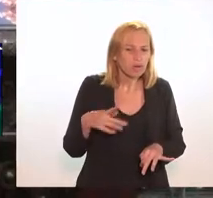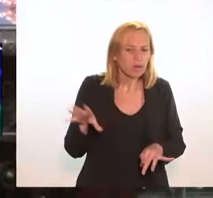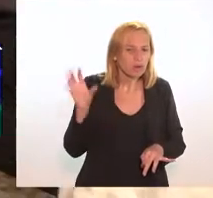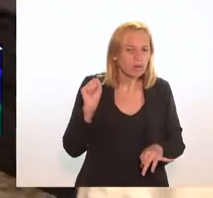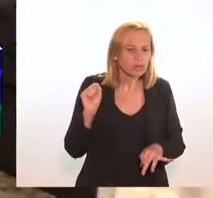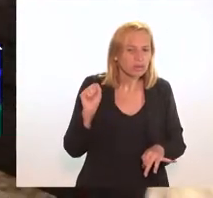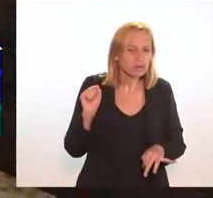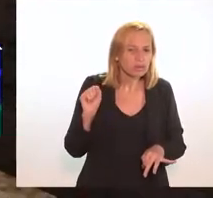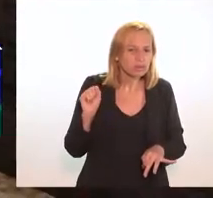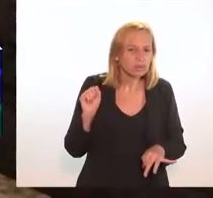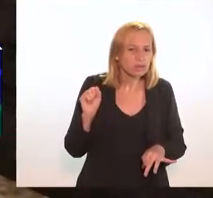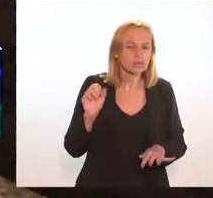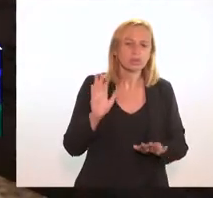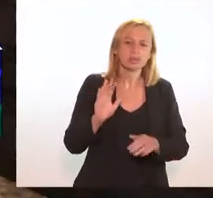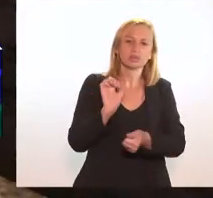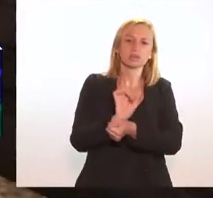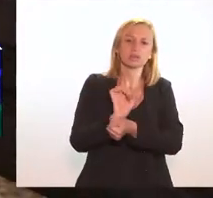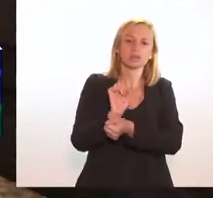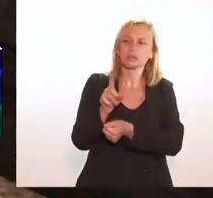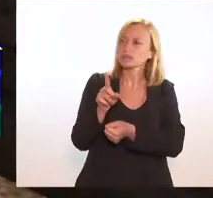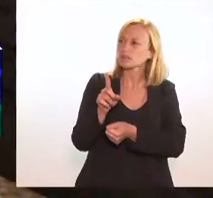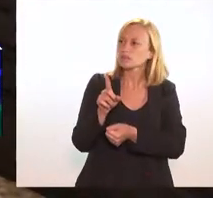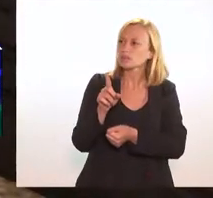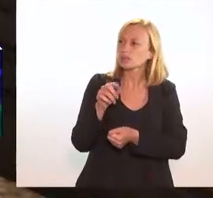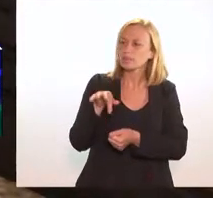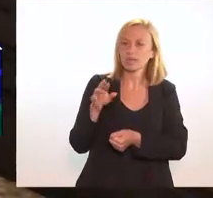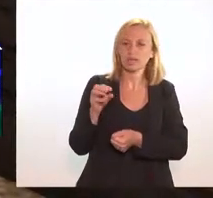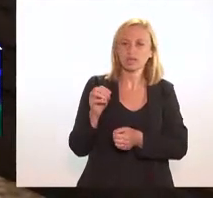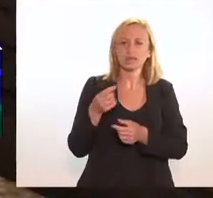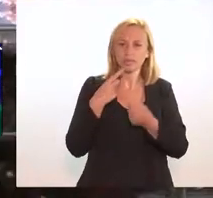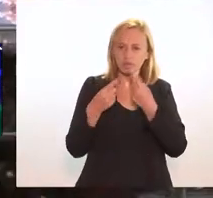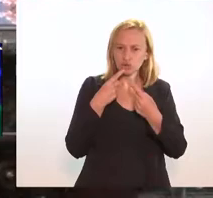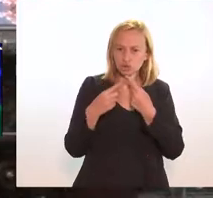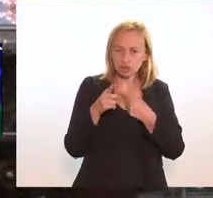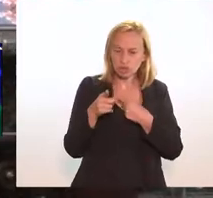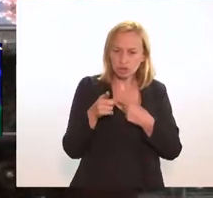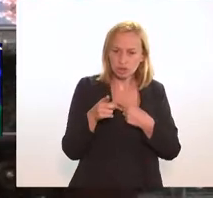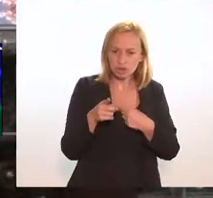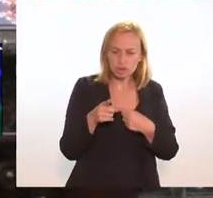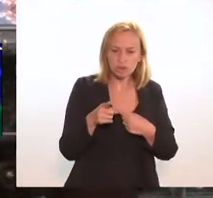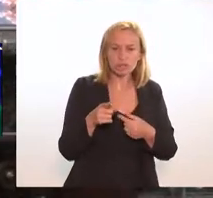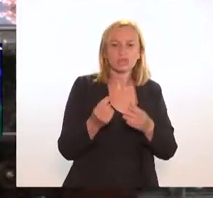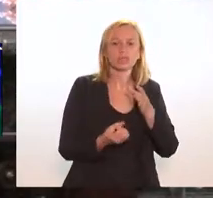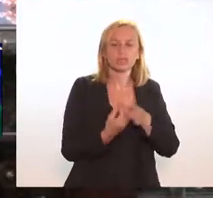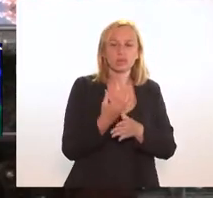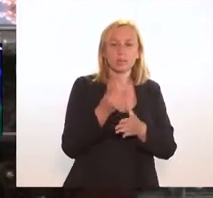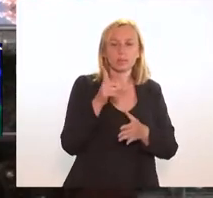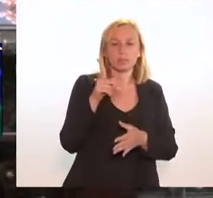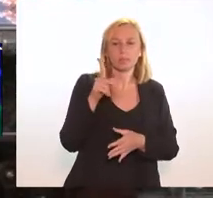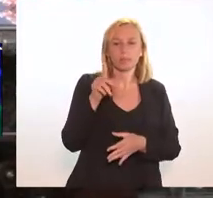ó. Está aberto o seu microfone, Márcio. Para discutir, o autor, deputado Pedro Ricardo.